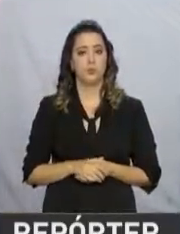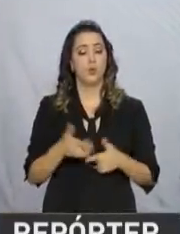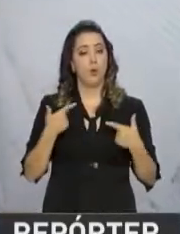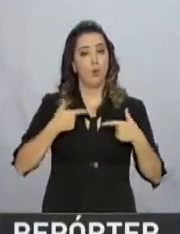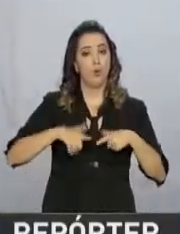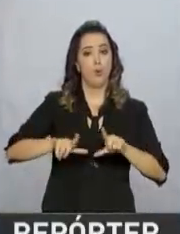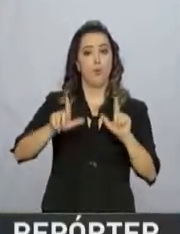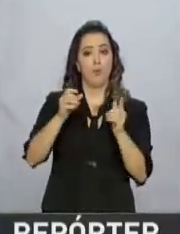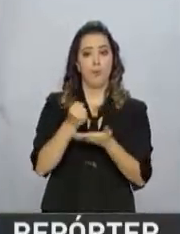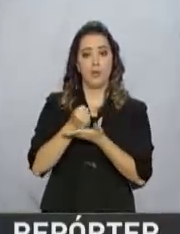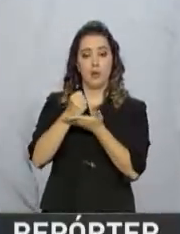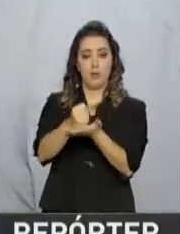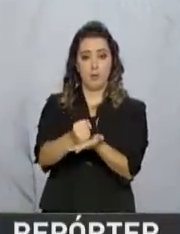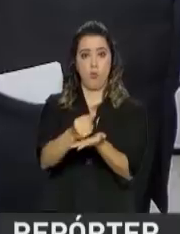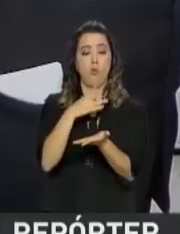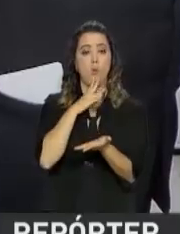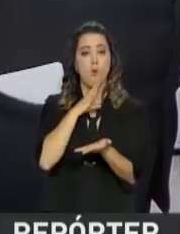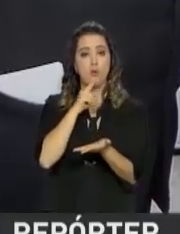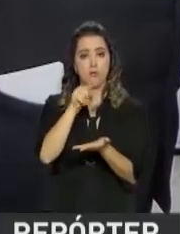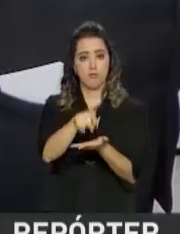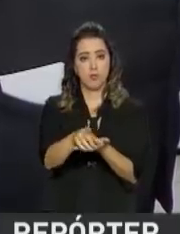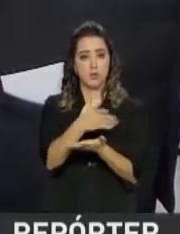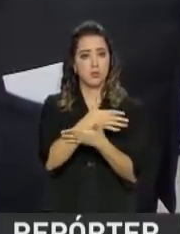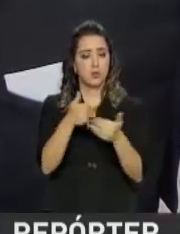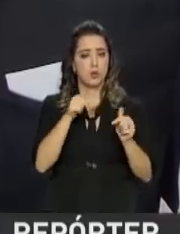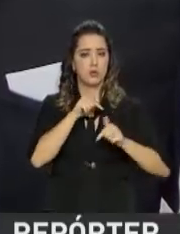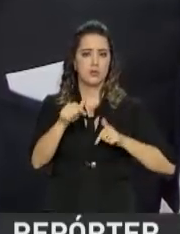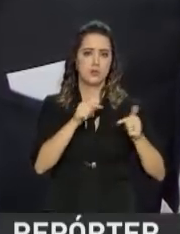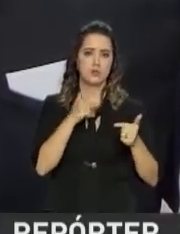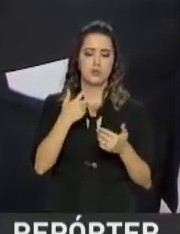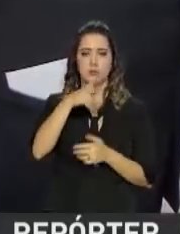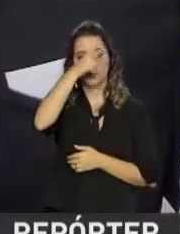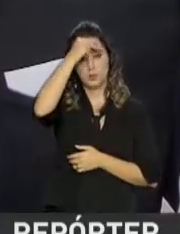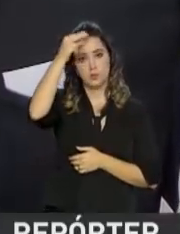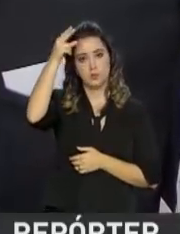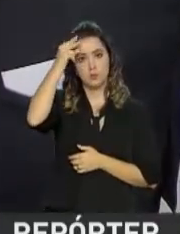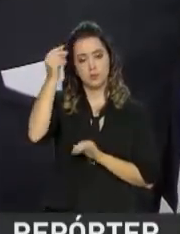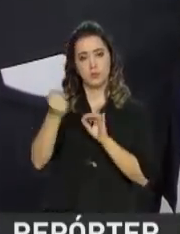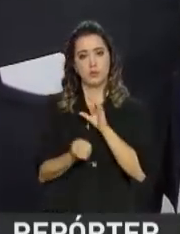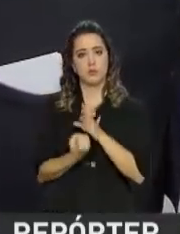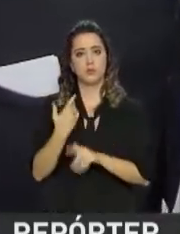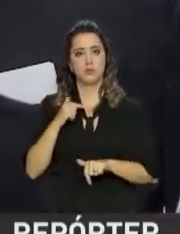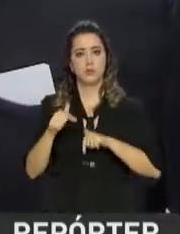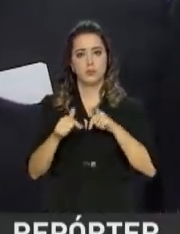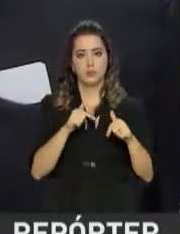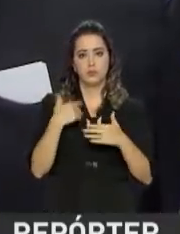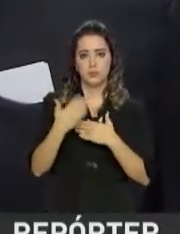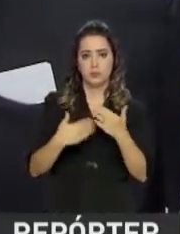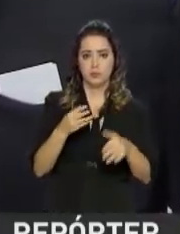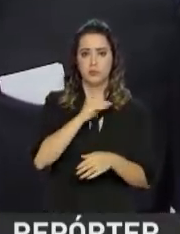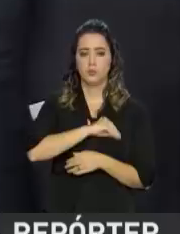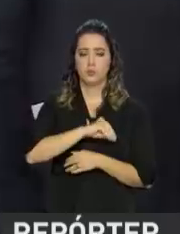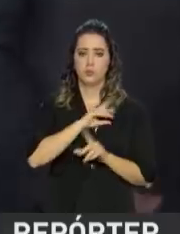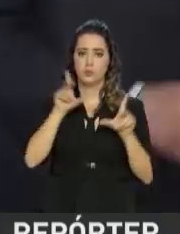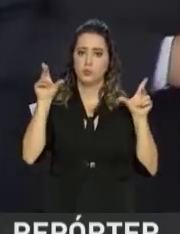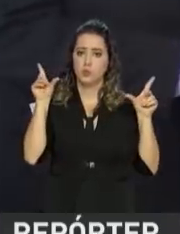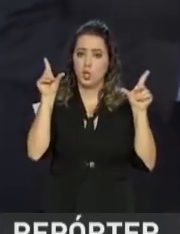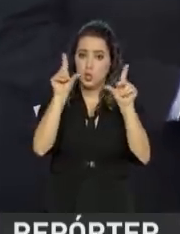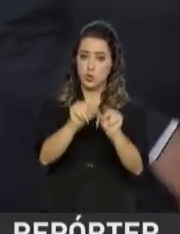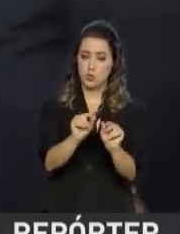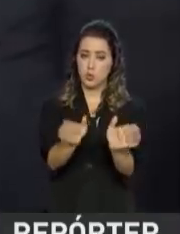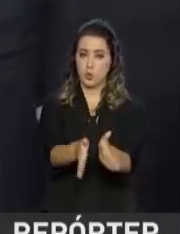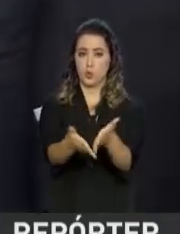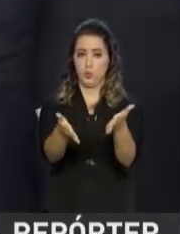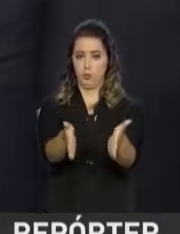Prêmio Progredir reconhece as melhores iniciativas desenvolvidas por prefeituras para geração de emprego, renda e redução da